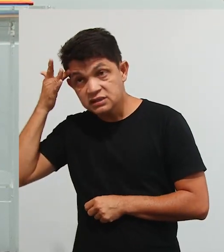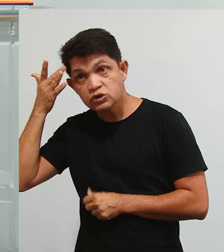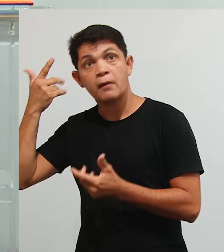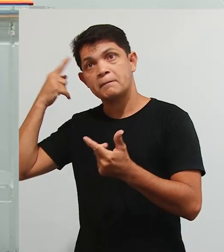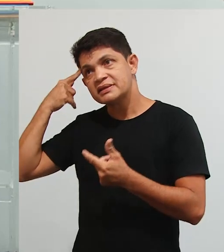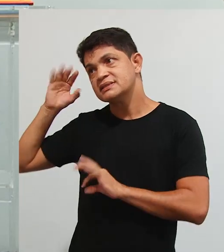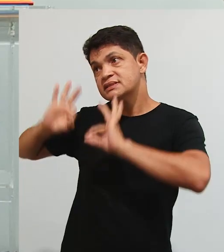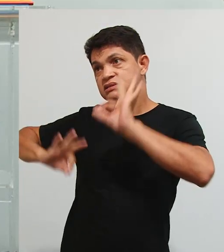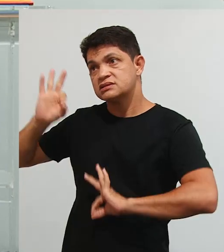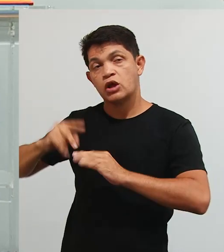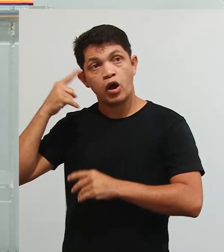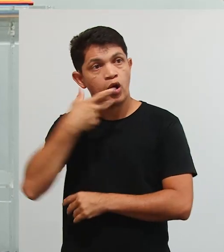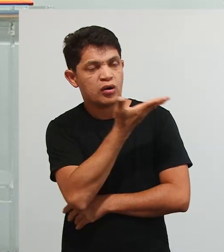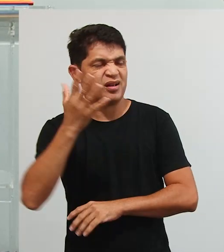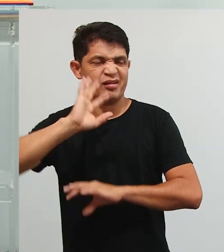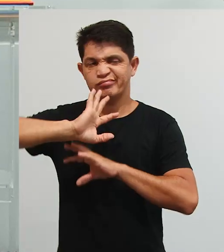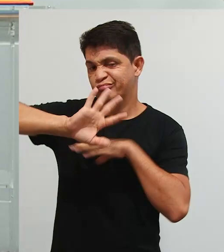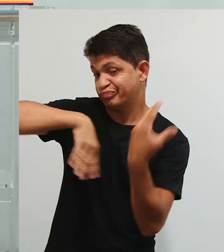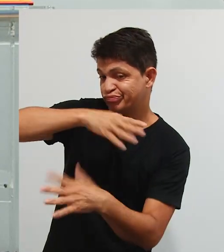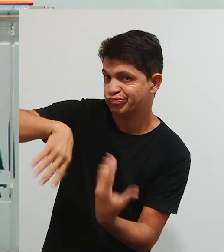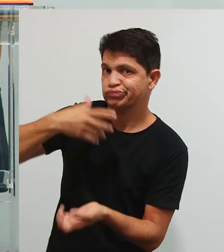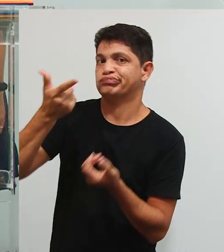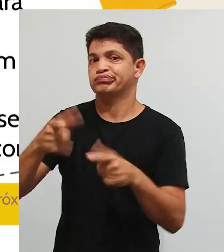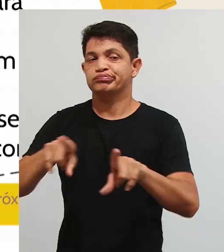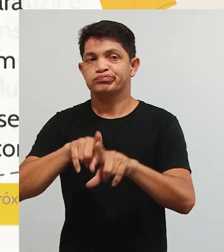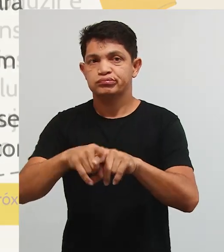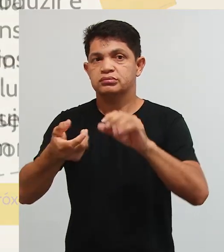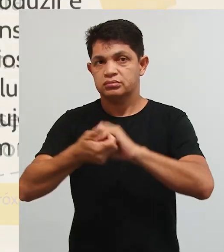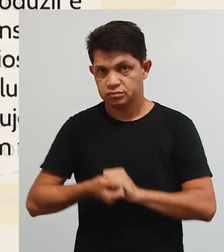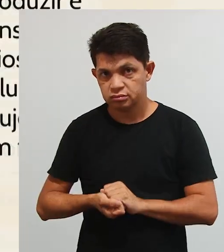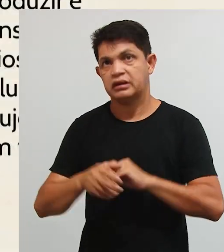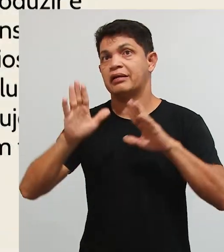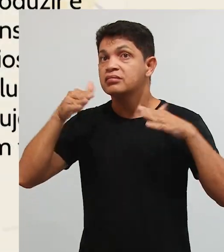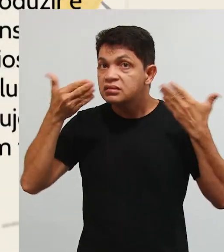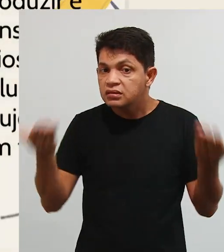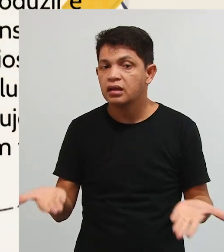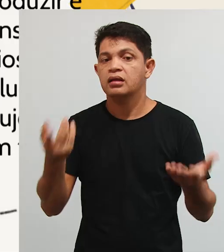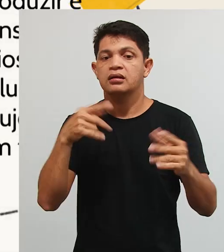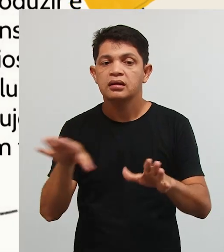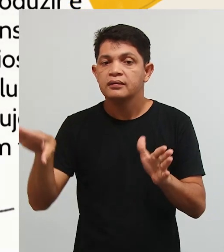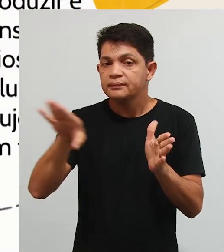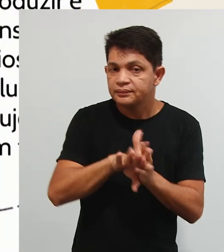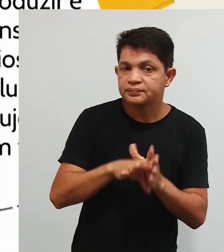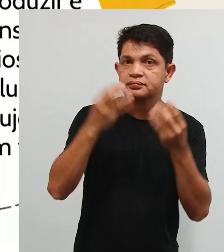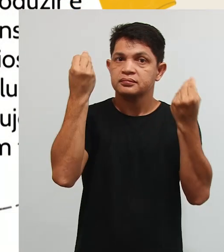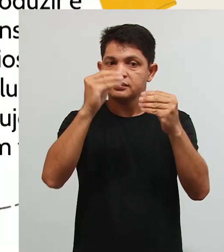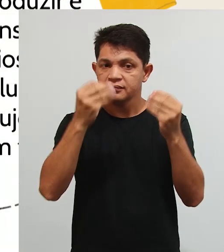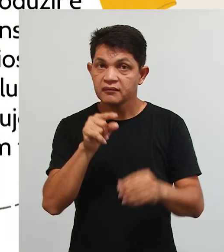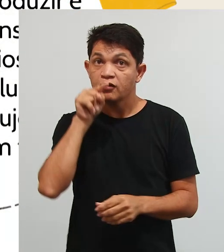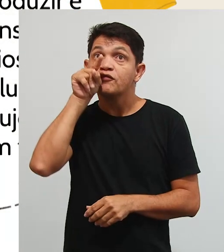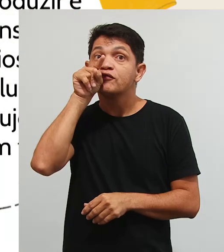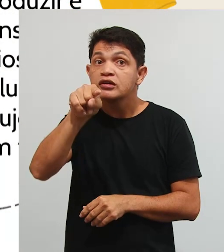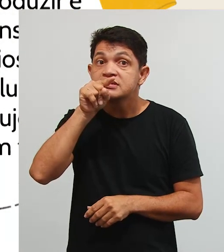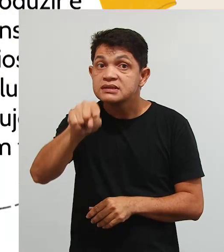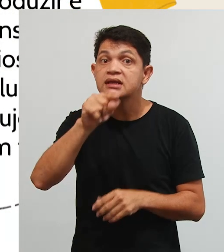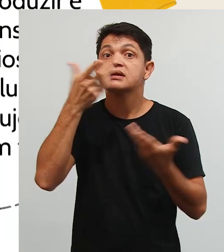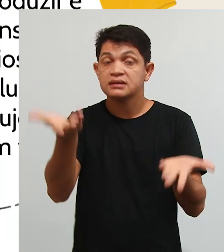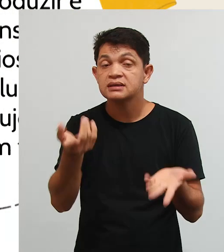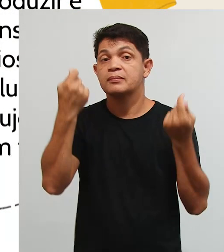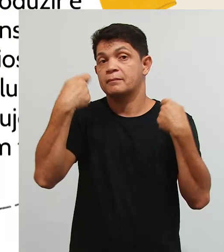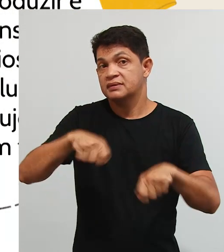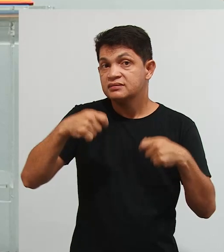que solução vai ser essa? Como que vai ser esse curso? Então, mesmo que seja um curso, como que vai ser esse curso?